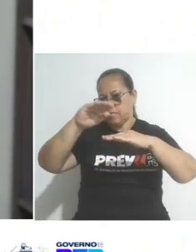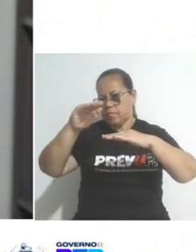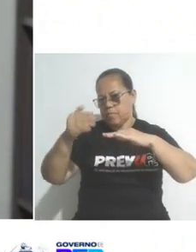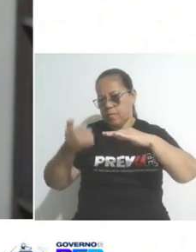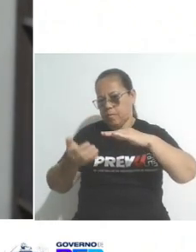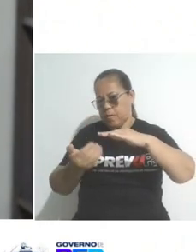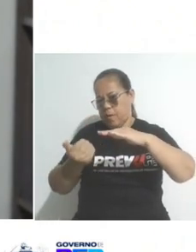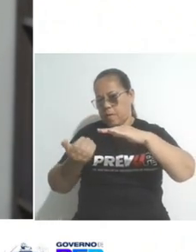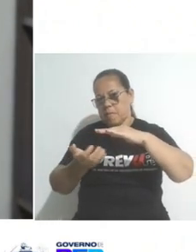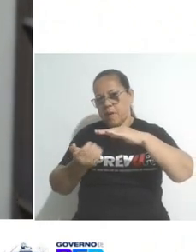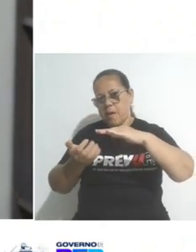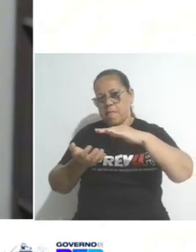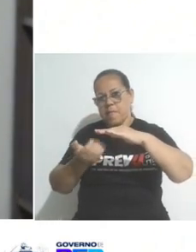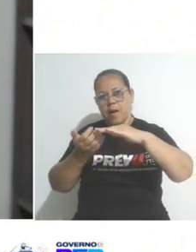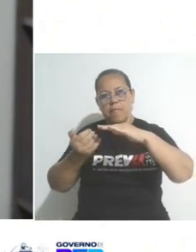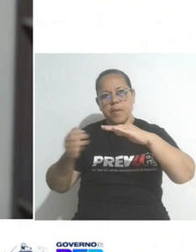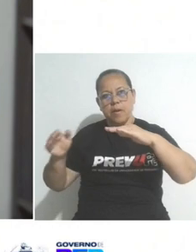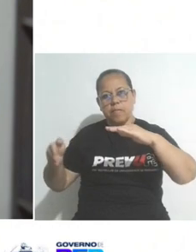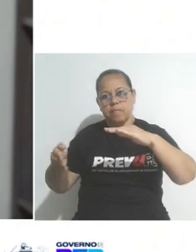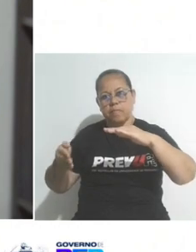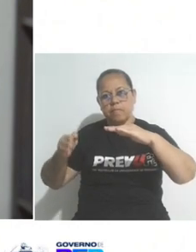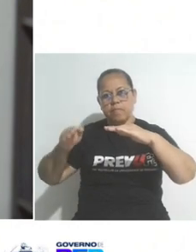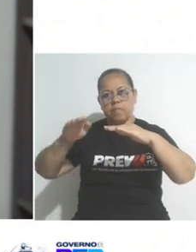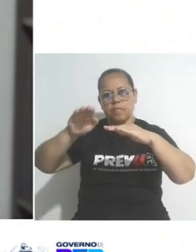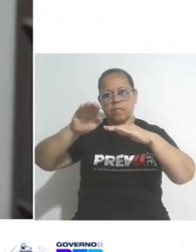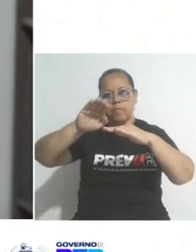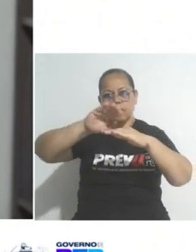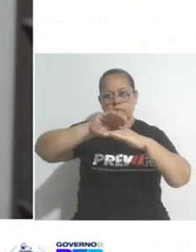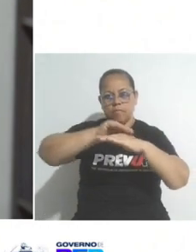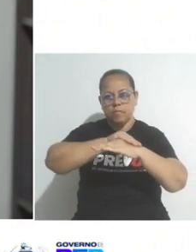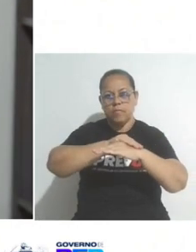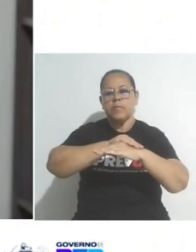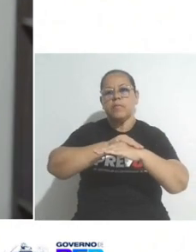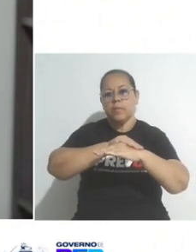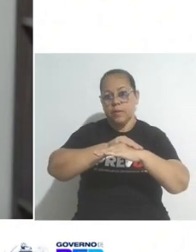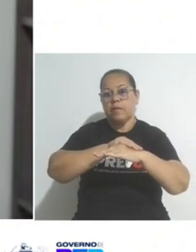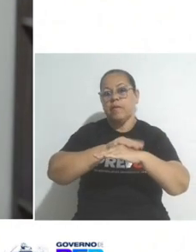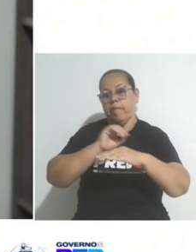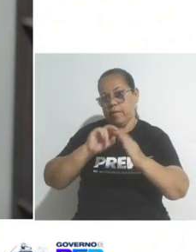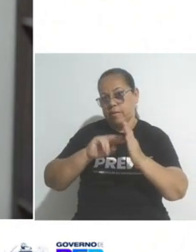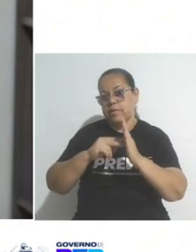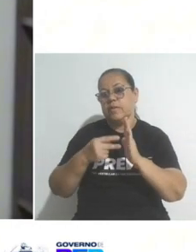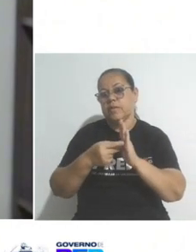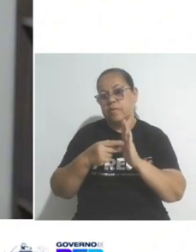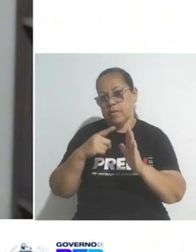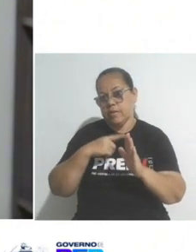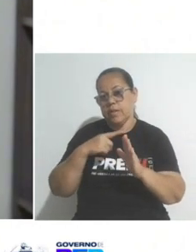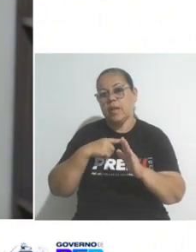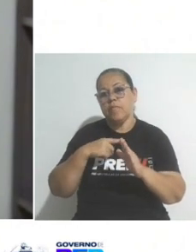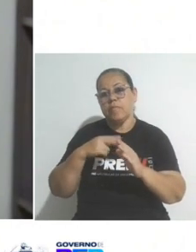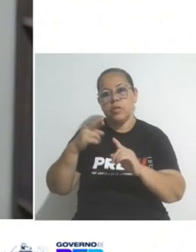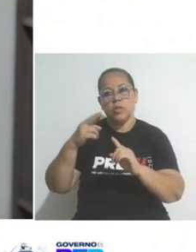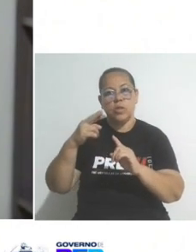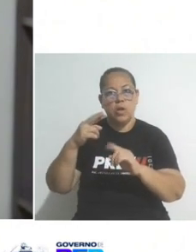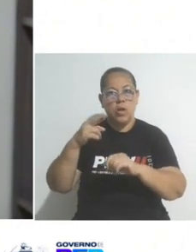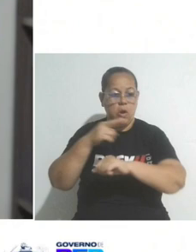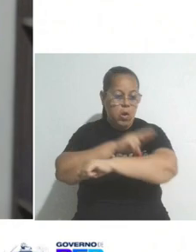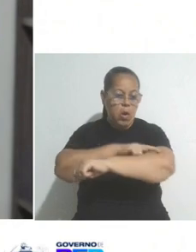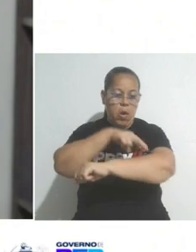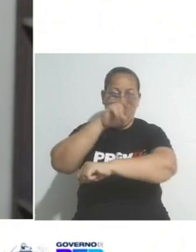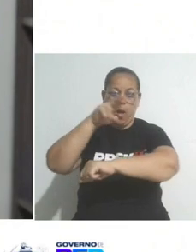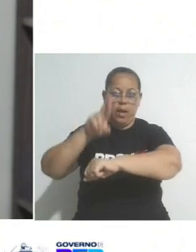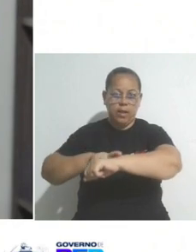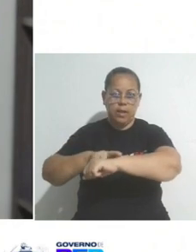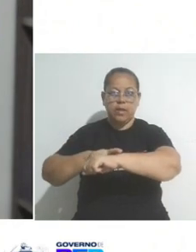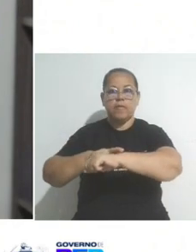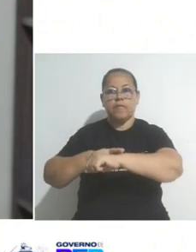aí com suas seus escavamentos em ranhura é nesse sentido que a gente vai ter um relevo dômico de